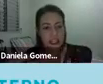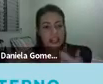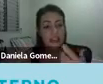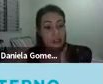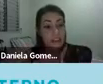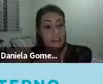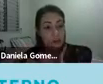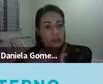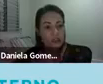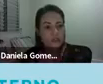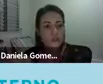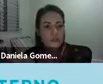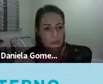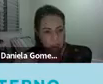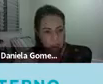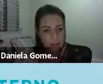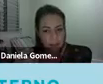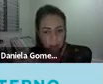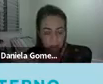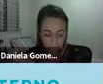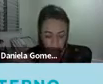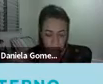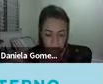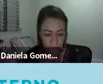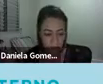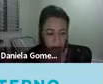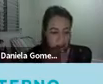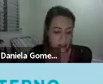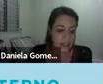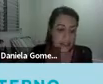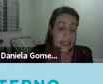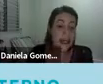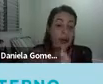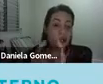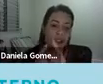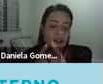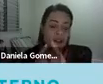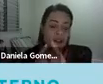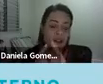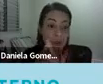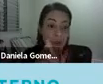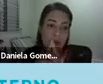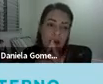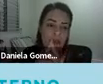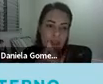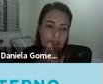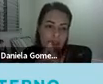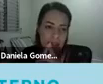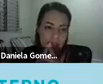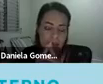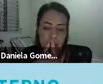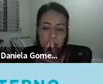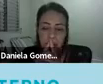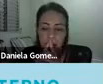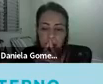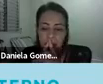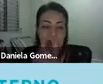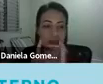os nutrientes, todas as gorduras que o bebê precisa, tá? Outra coisa que costuma